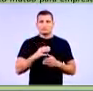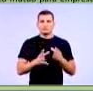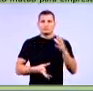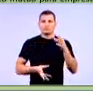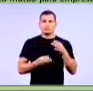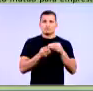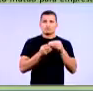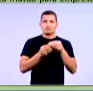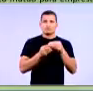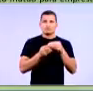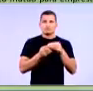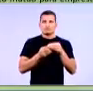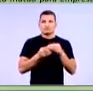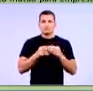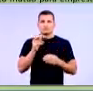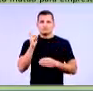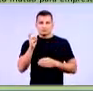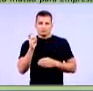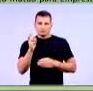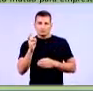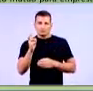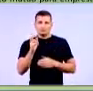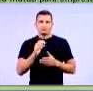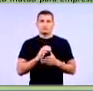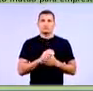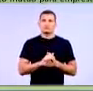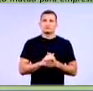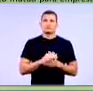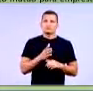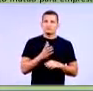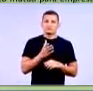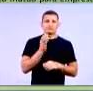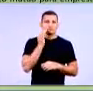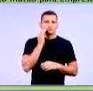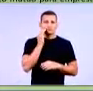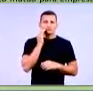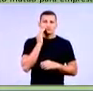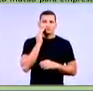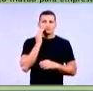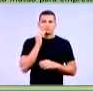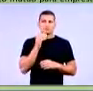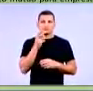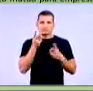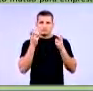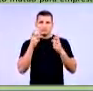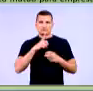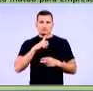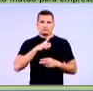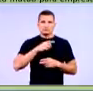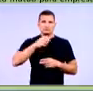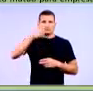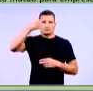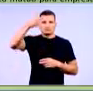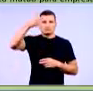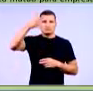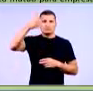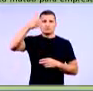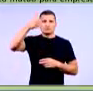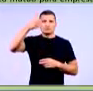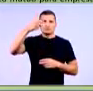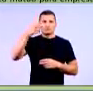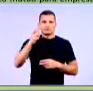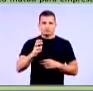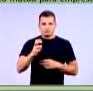implementação e teste. Então percebam que a gente tem aí essas etapas, são etapas normalmente essenciais